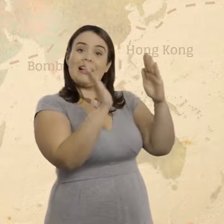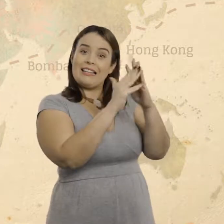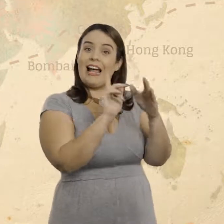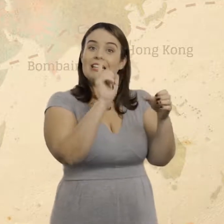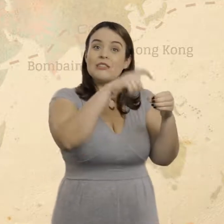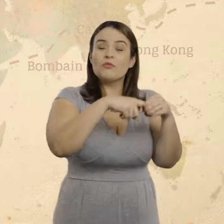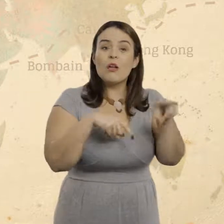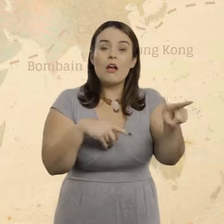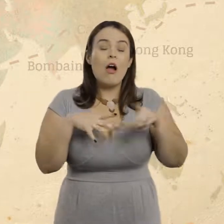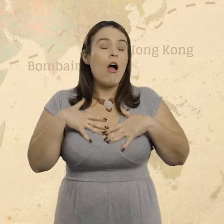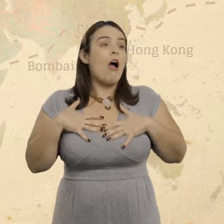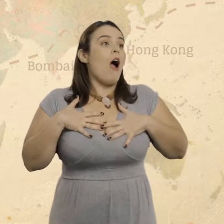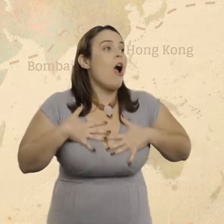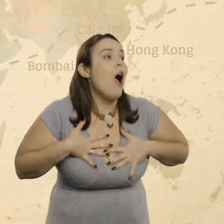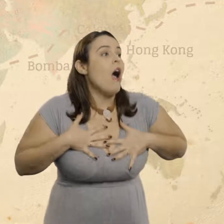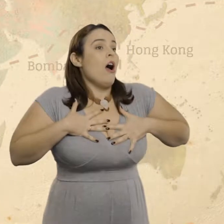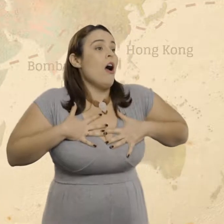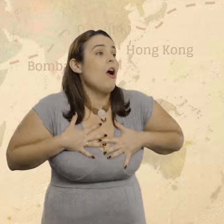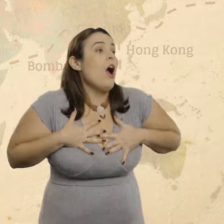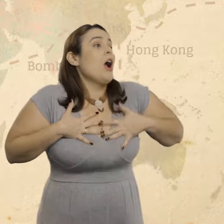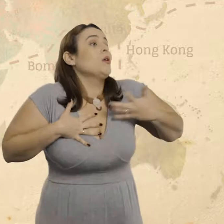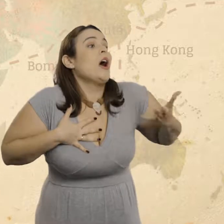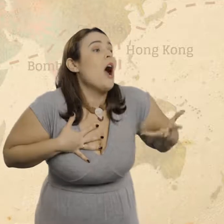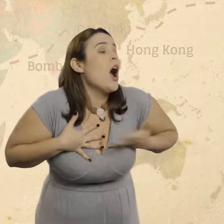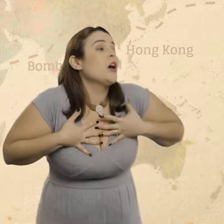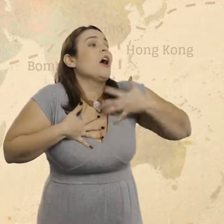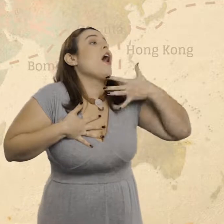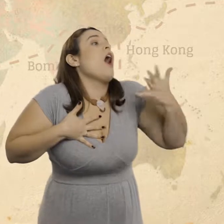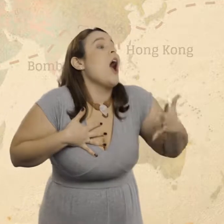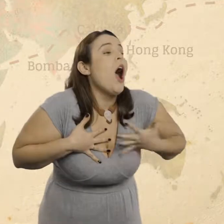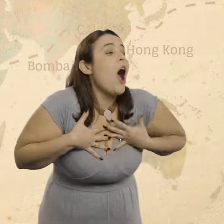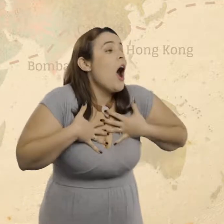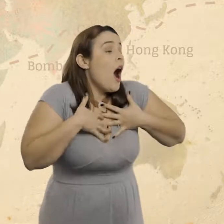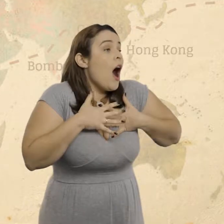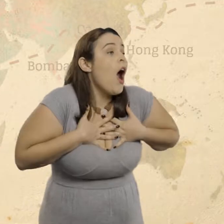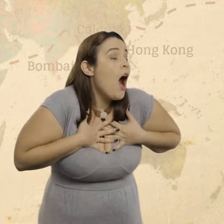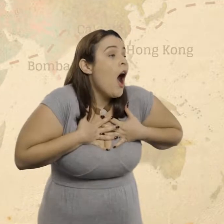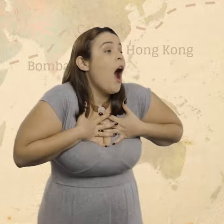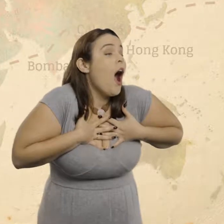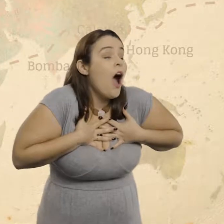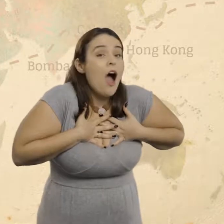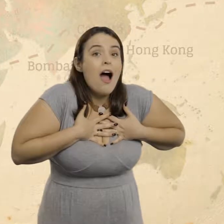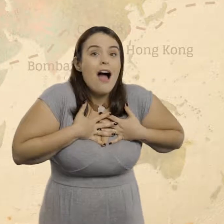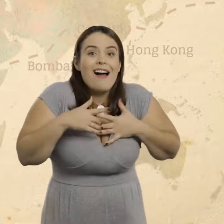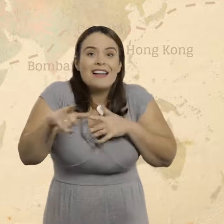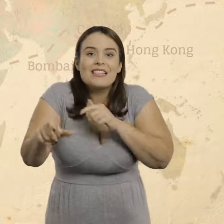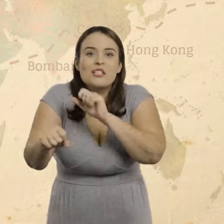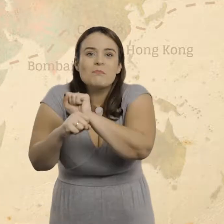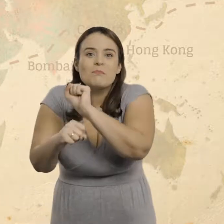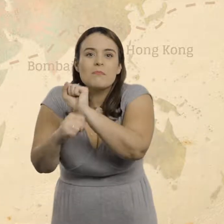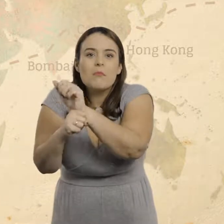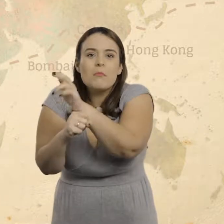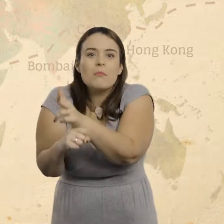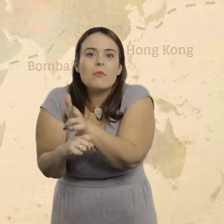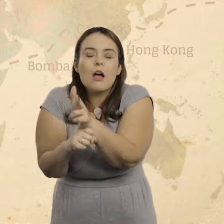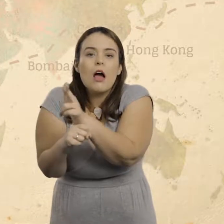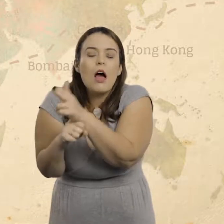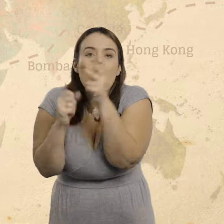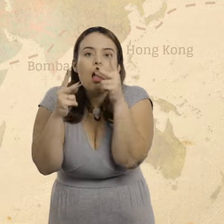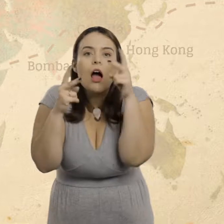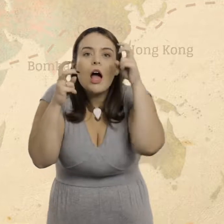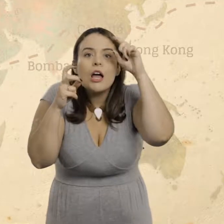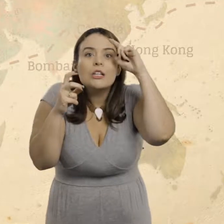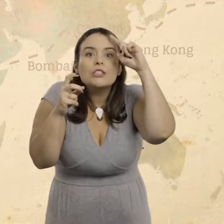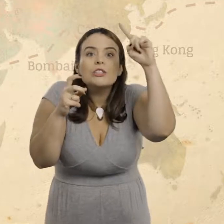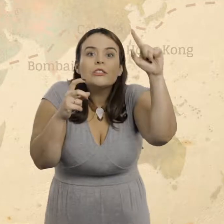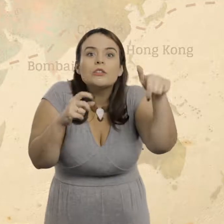a casa de Phileas Fogg. Ele estava tão esbaforido que não conseguiu falar. Enquanto esperava o padre, Passepartout percebeu que